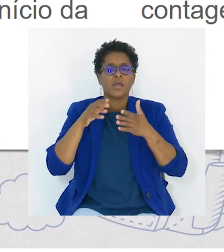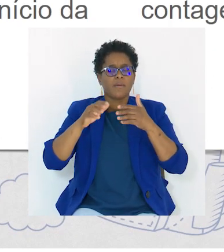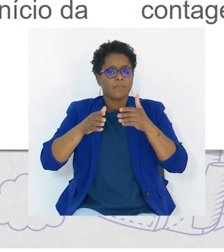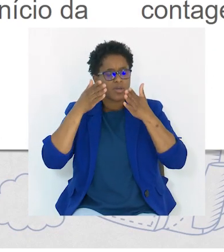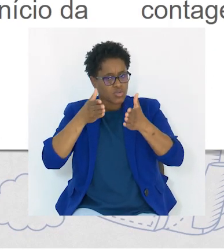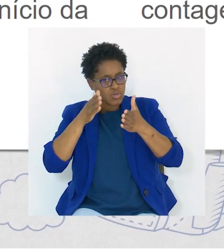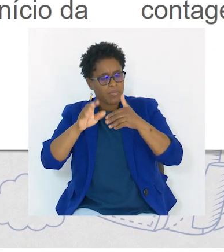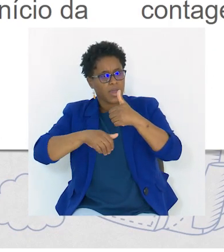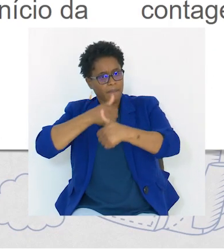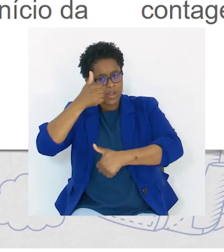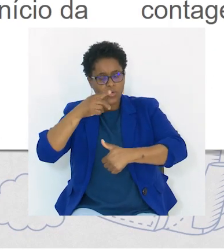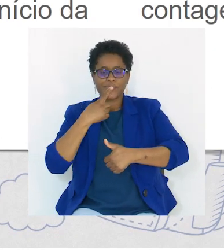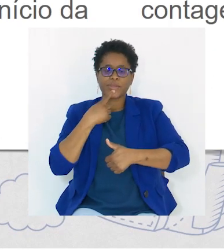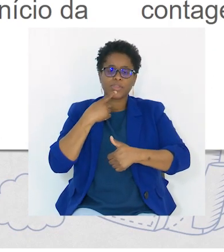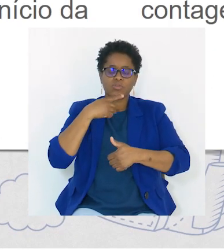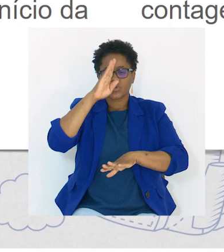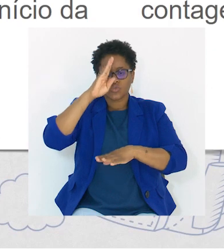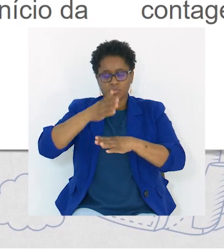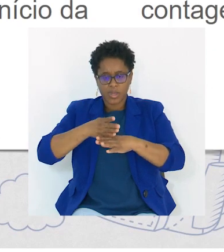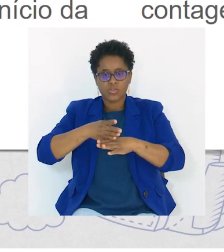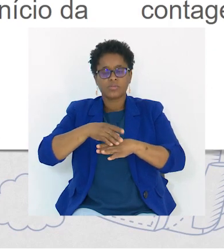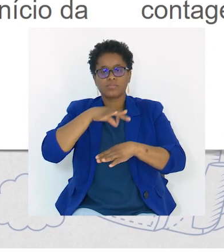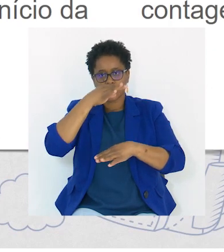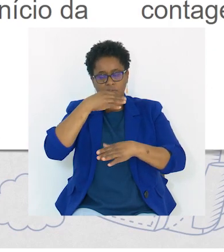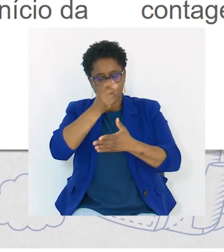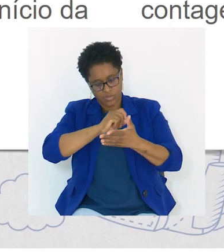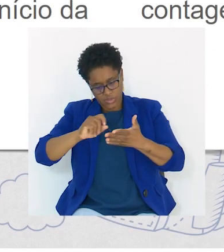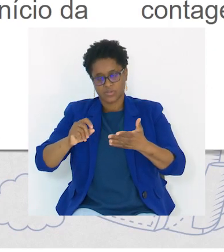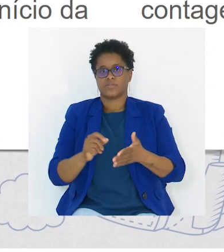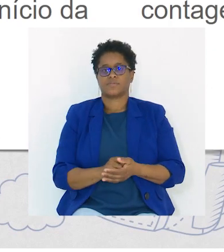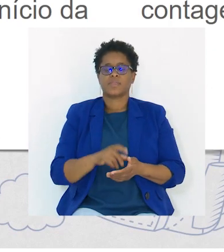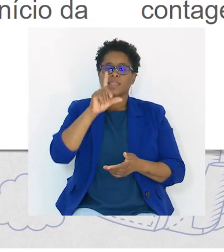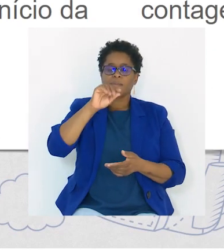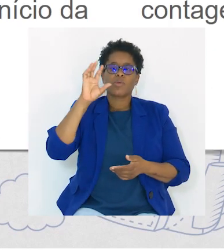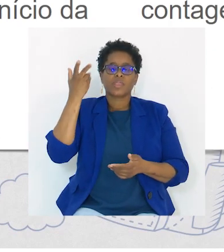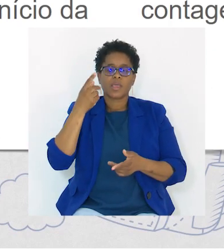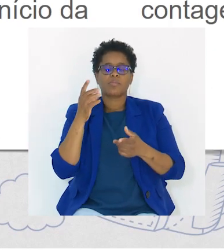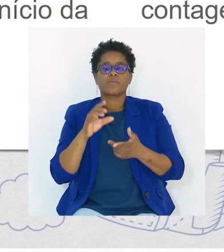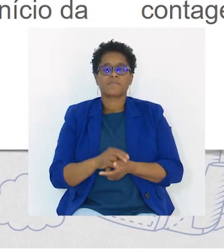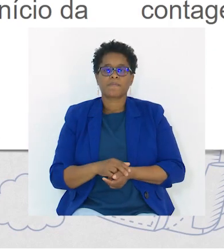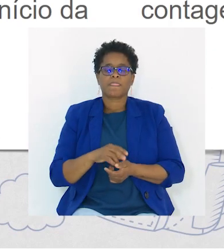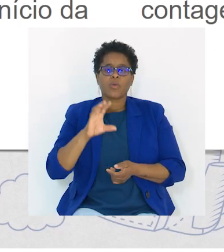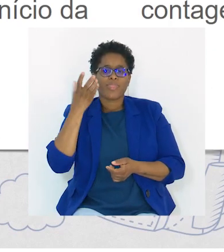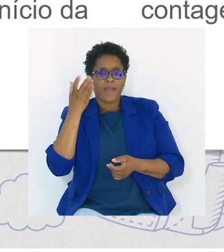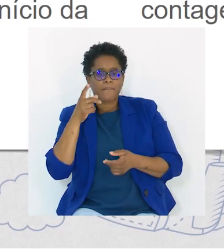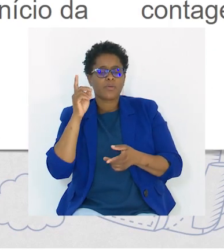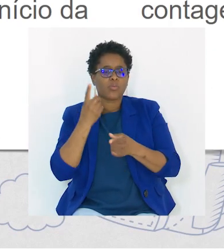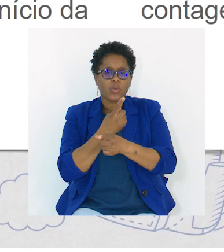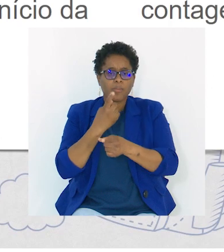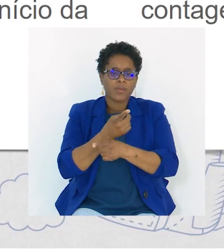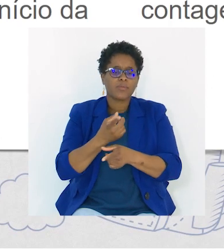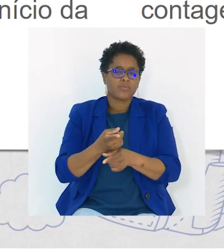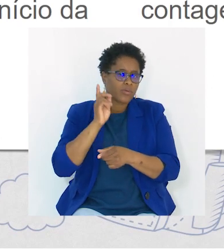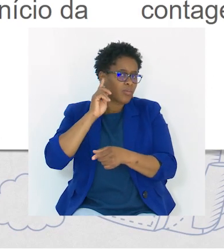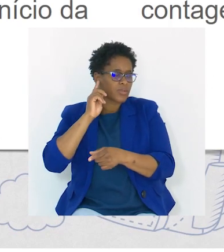compreender os factos para a sua narração. Também que o tempo é um elemento fundamental para